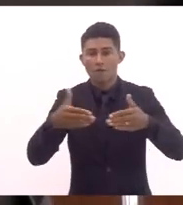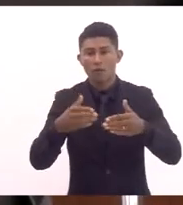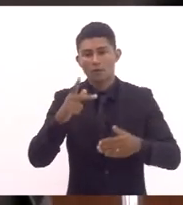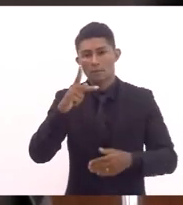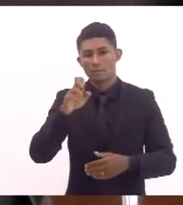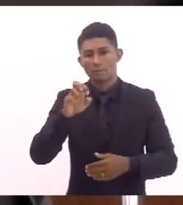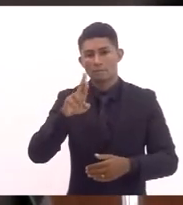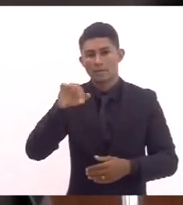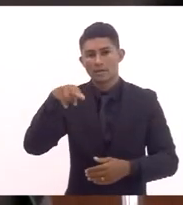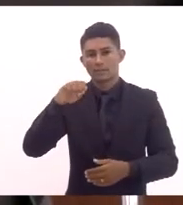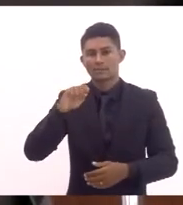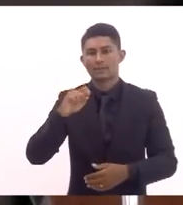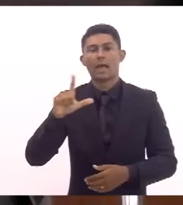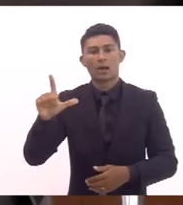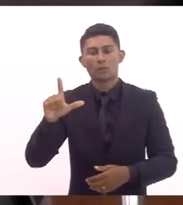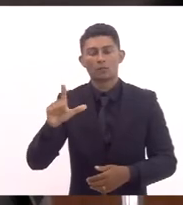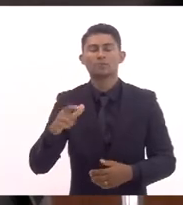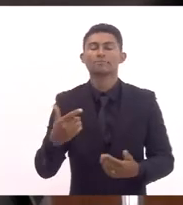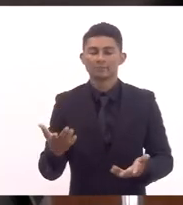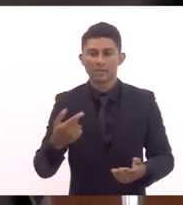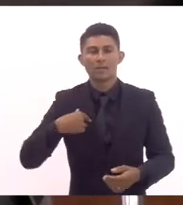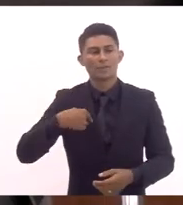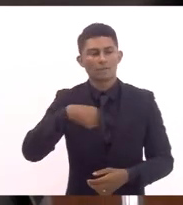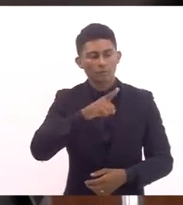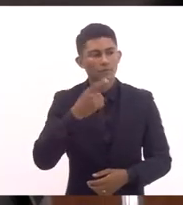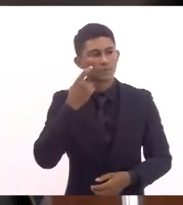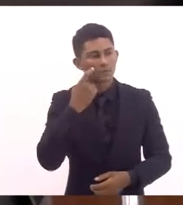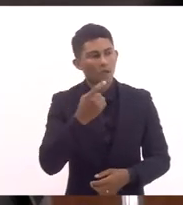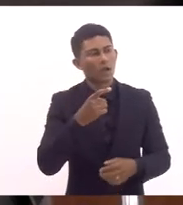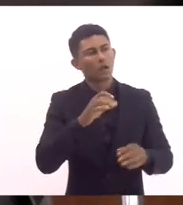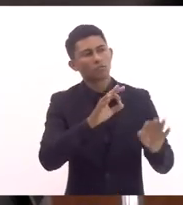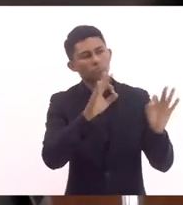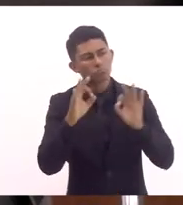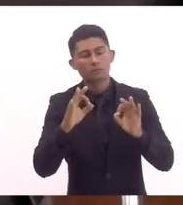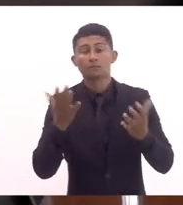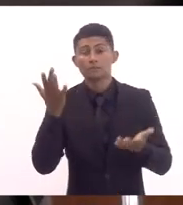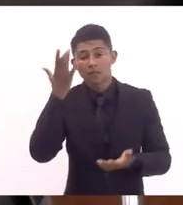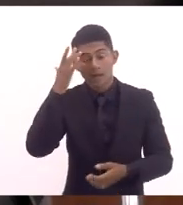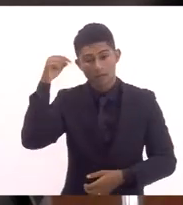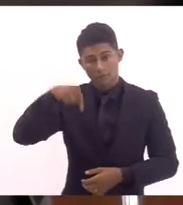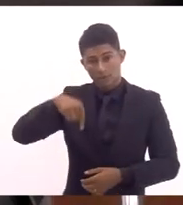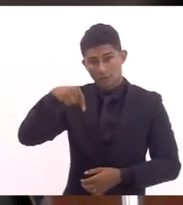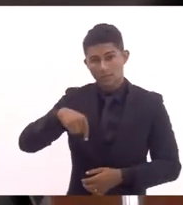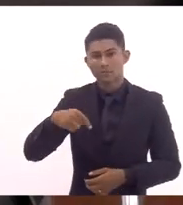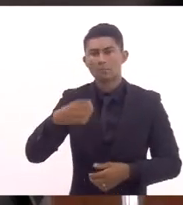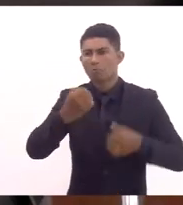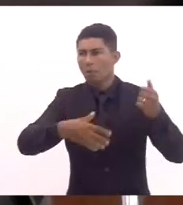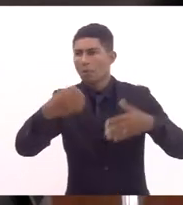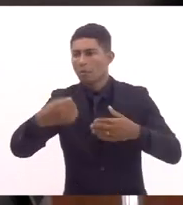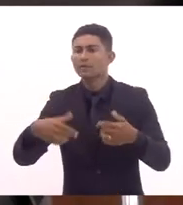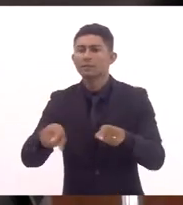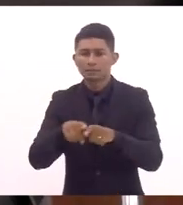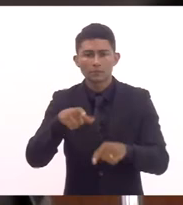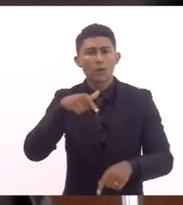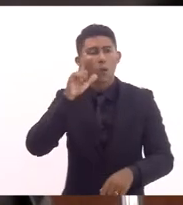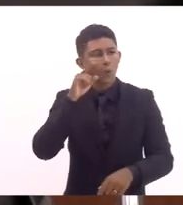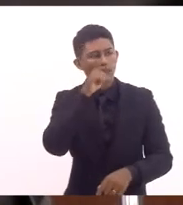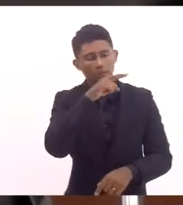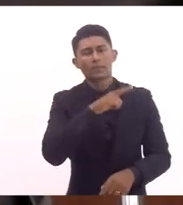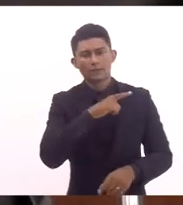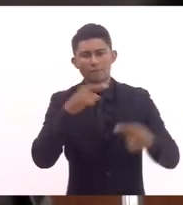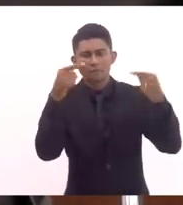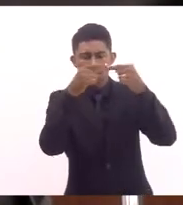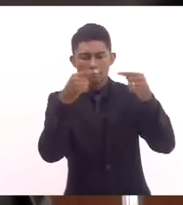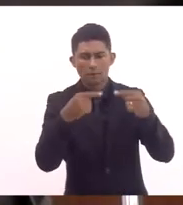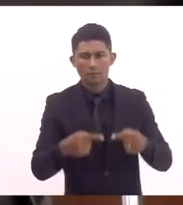como 20 na meta metro um e acho que tudo que foi falado aqui com a dona muito com que eu vi lá não é uma das coisas